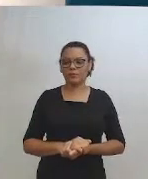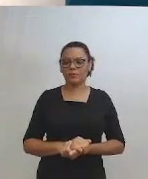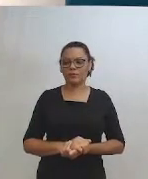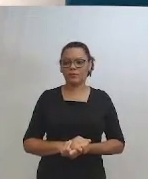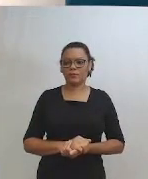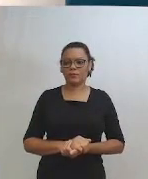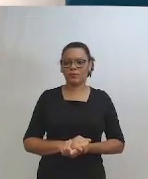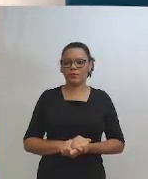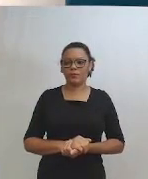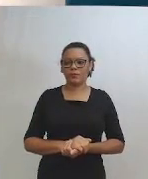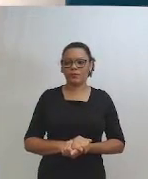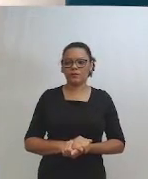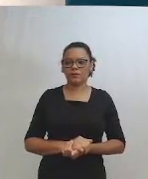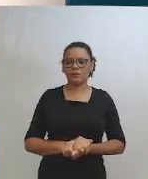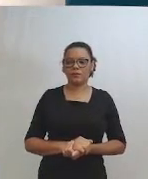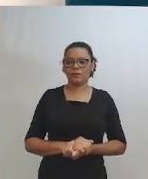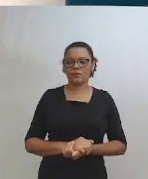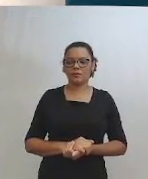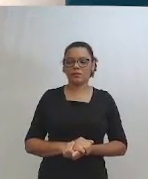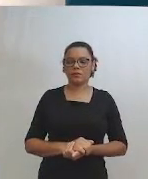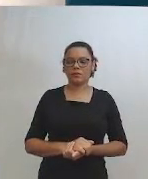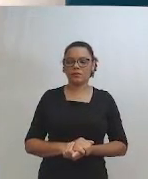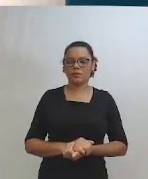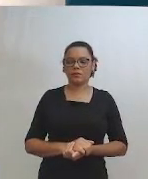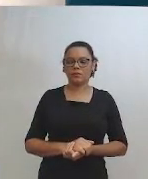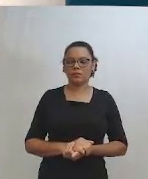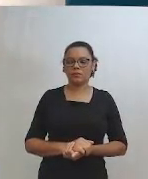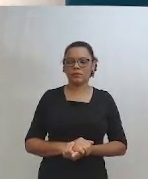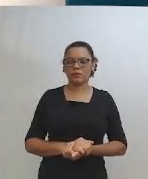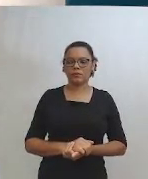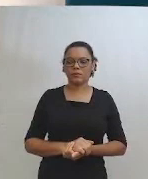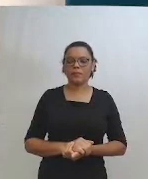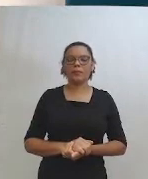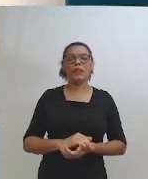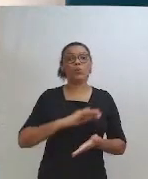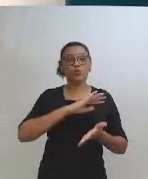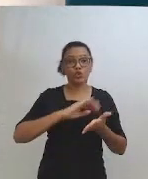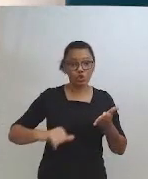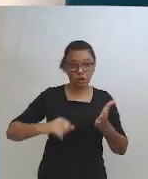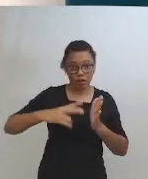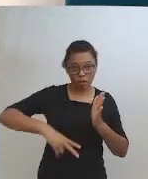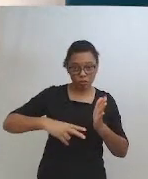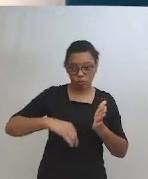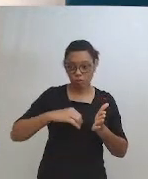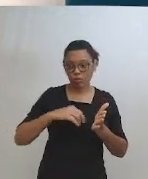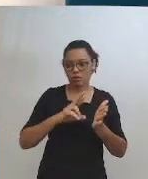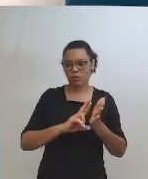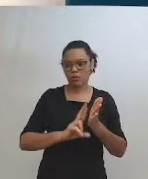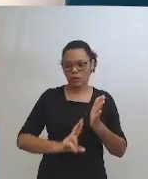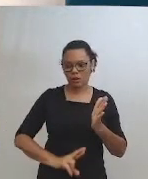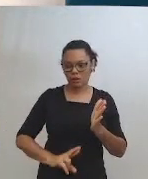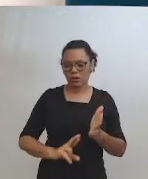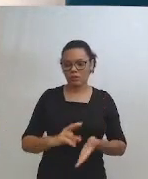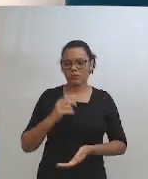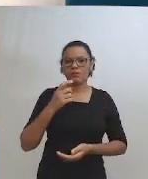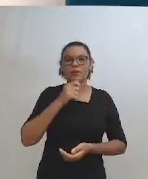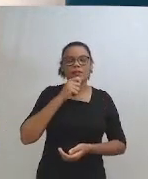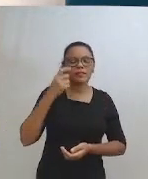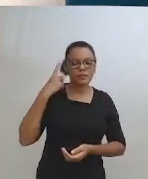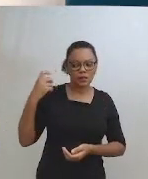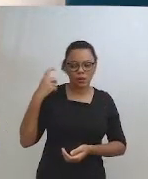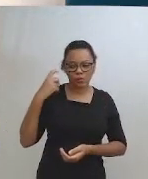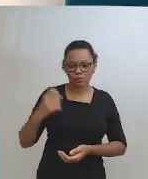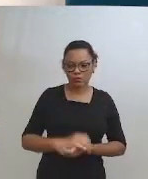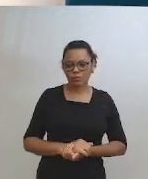Doutor Luciano, Vossa Excelência dispensa a leitura do relatório. Está sem som, doutor Luciano.